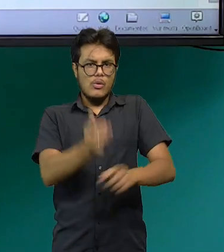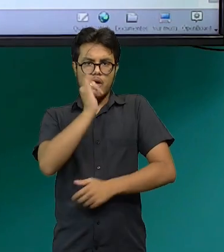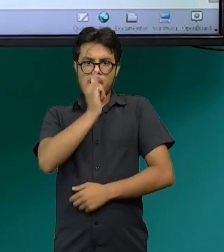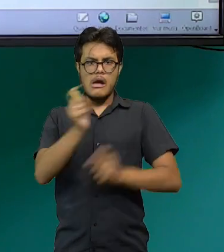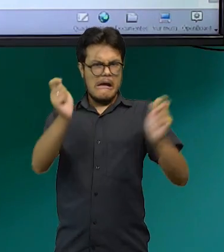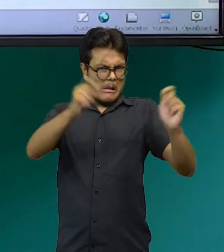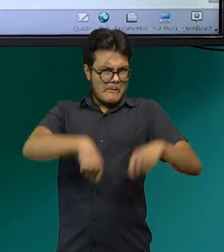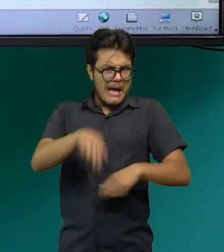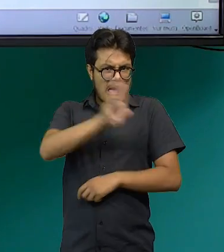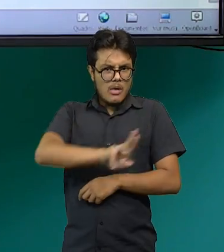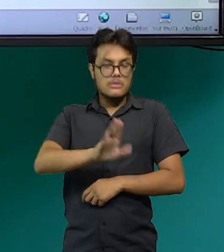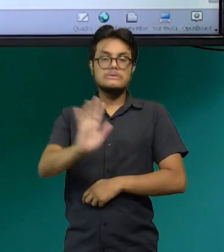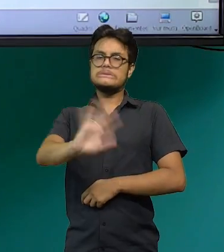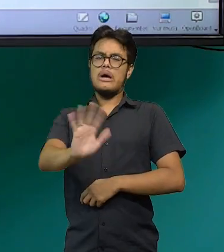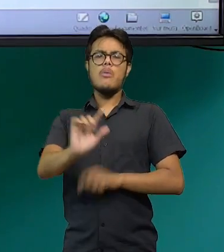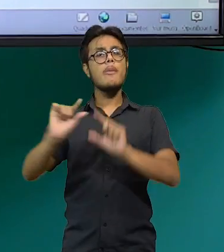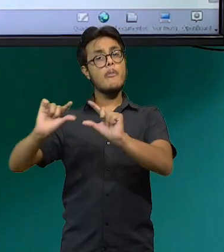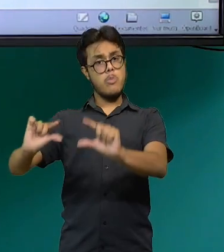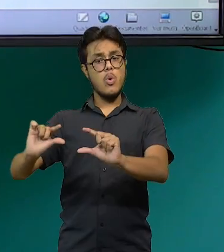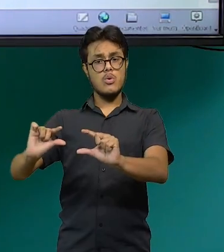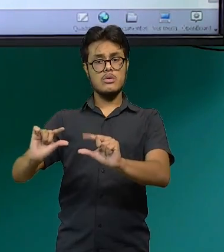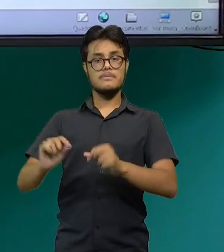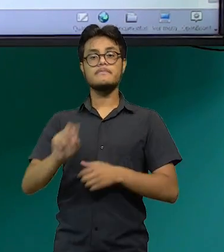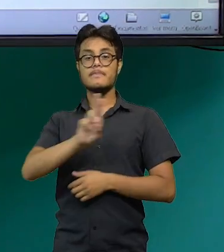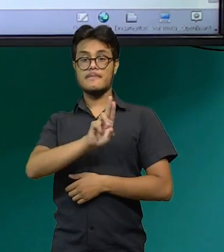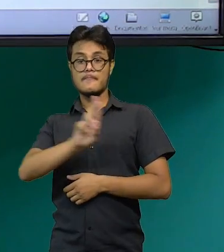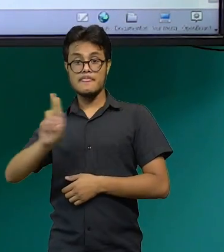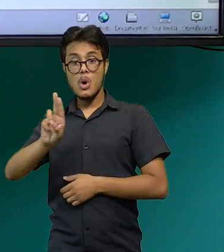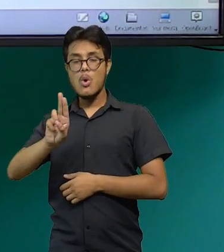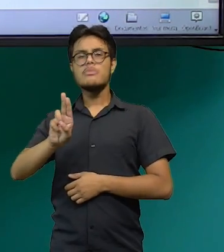E a unidade disso é o volts.